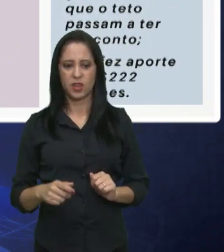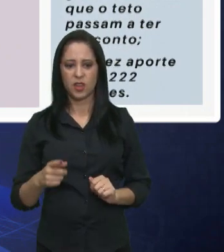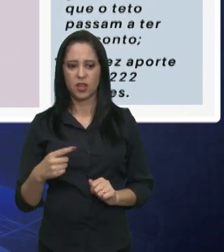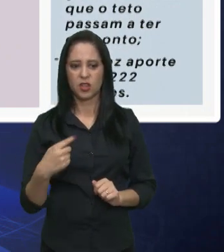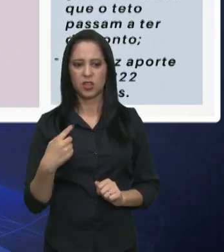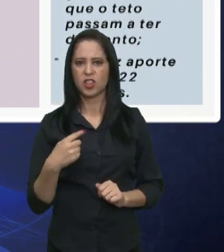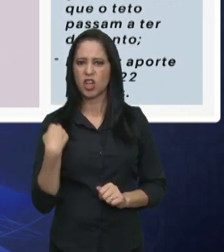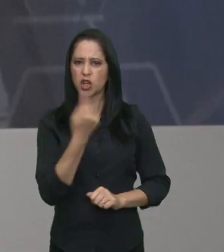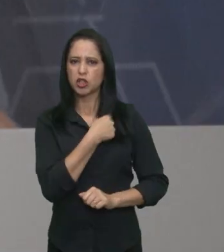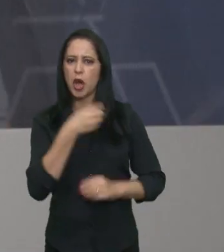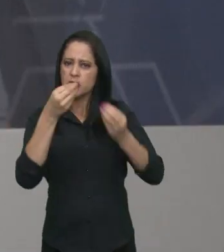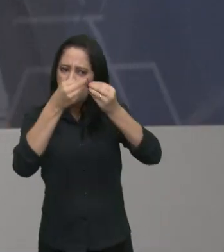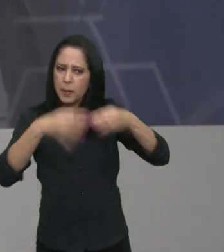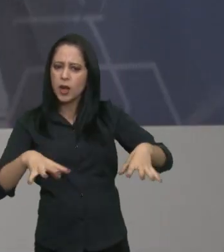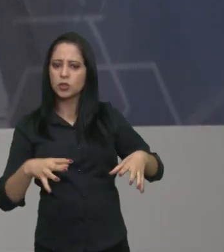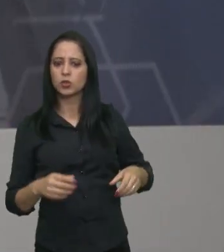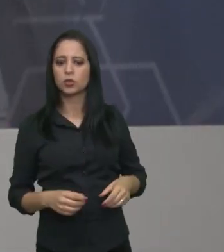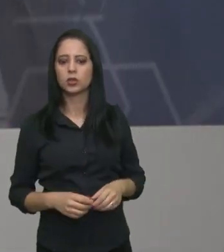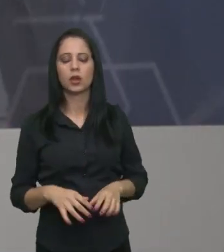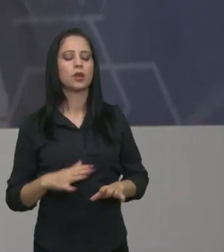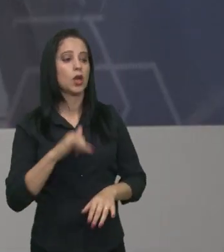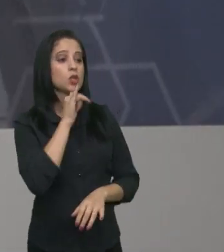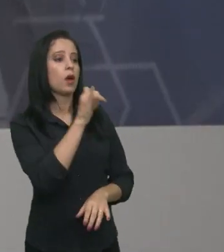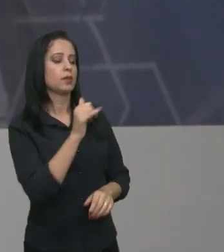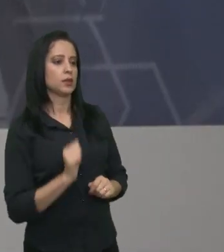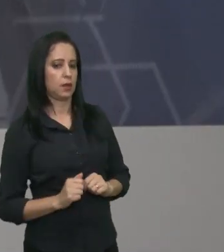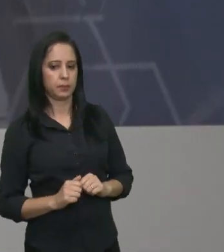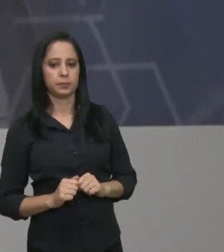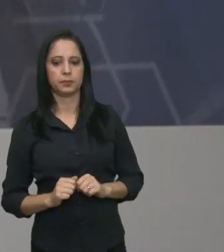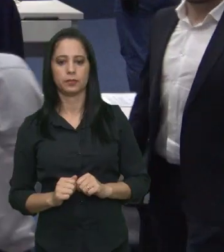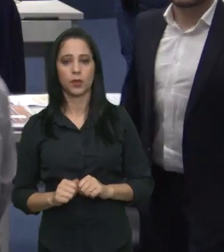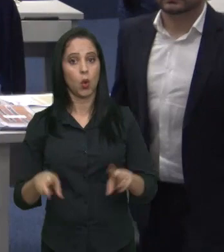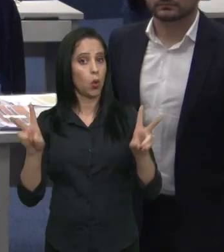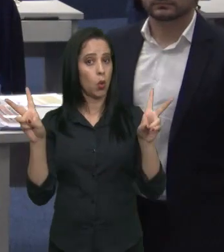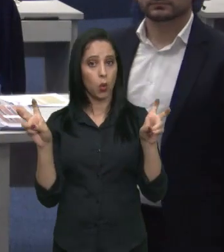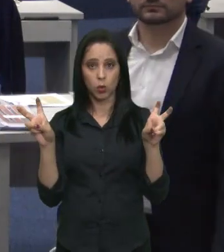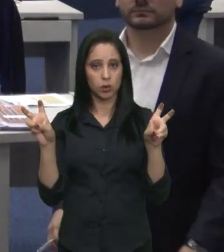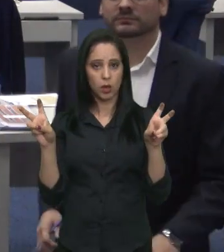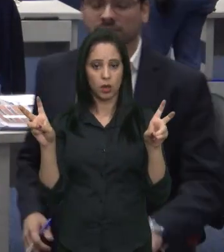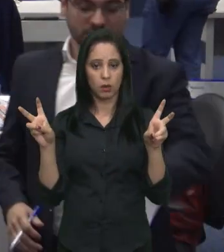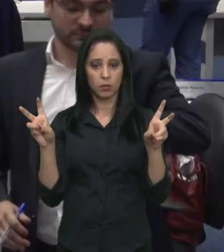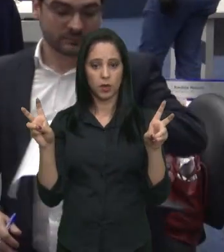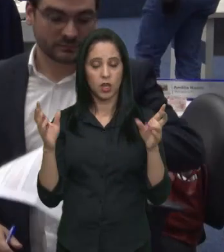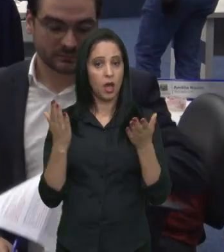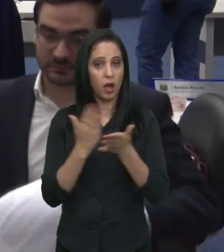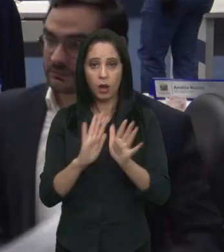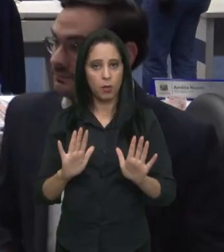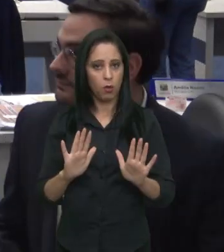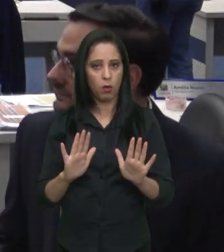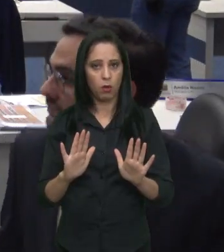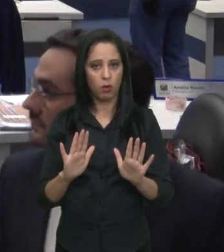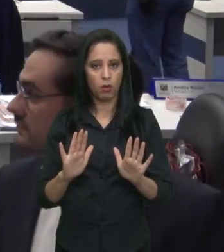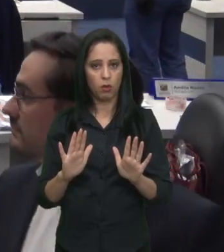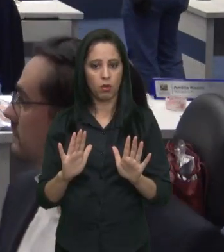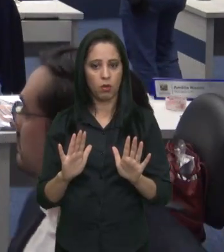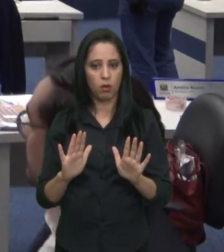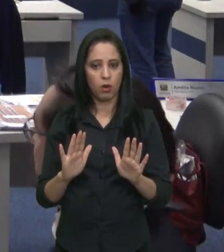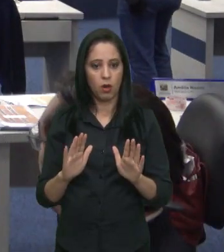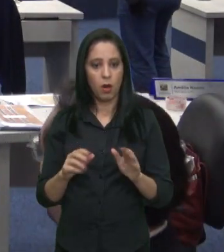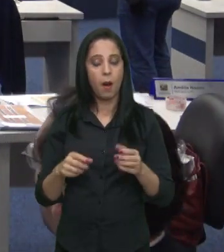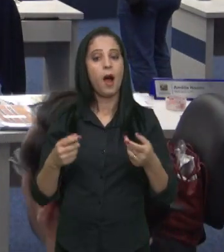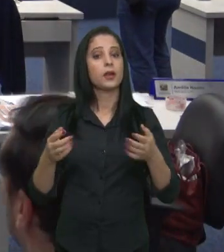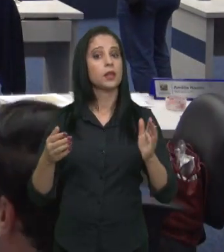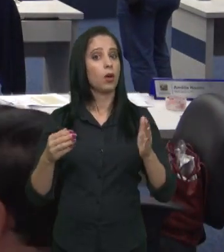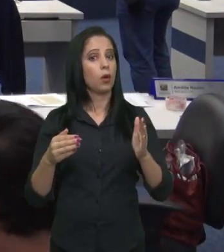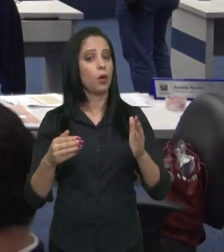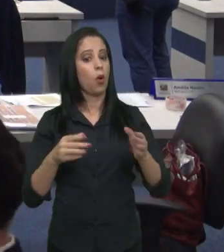que devemos pagar. Vereadora, só um comunicado que eu quero fazer para você. O tema da sessão de hoje Já deu. Portanto, as matérias da ordem